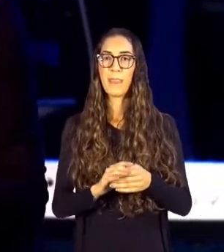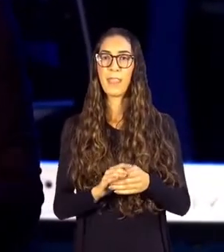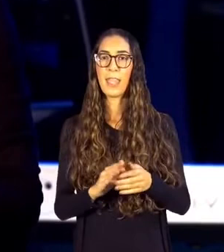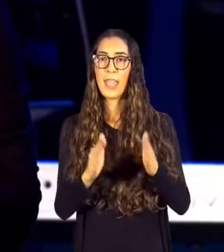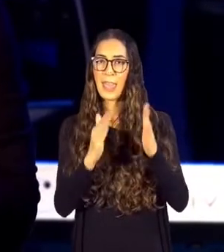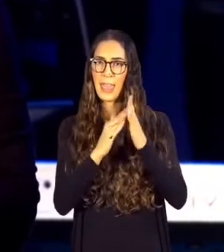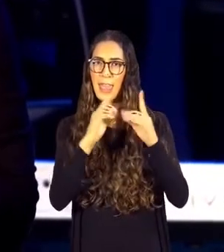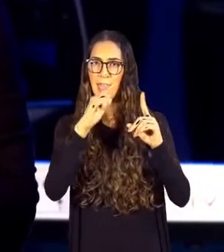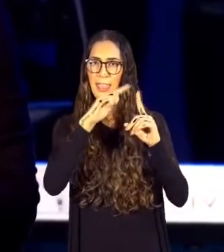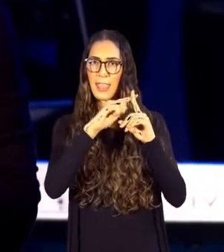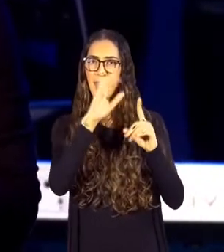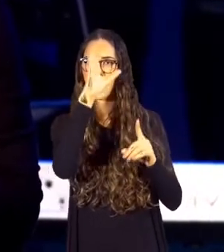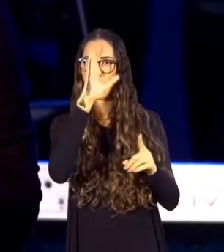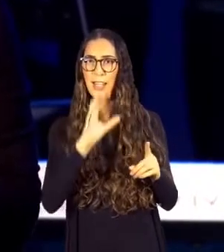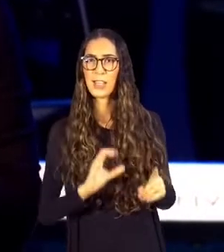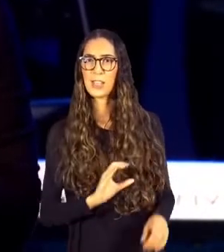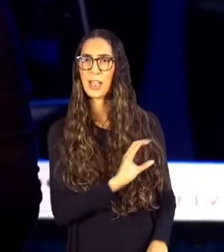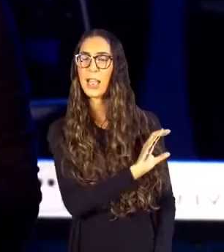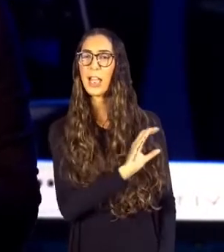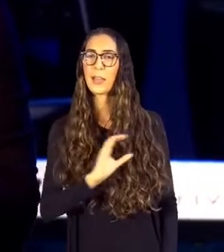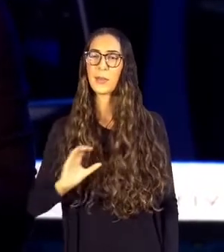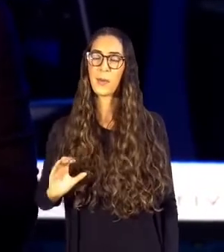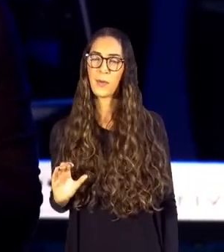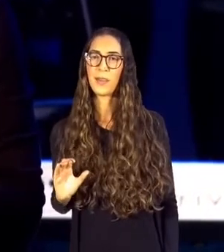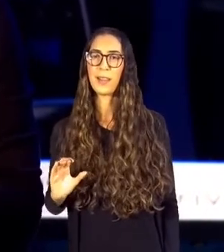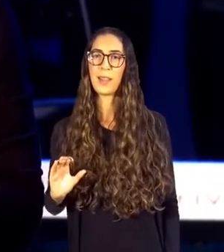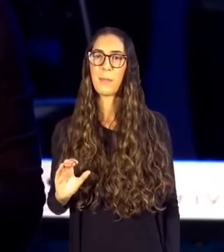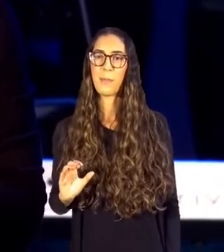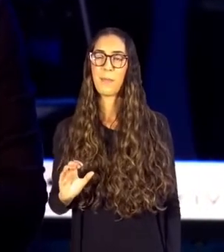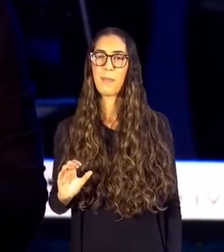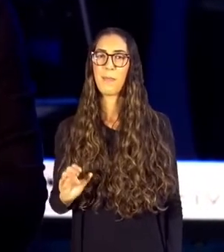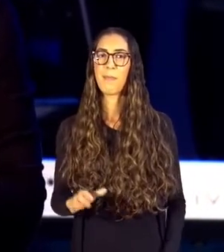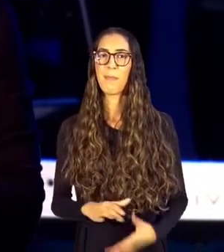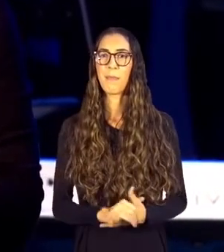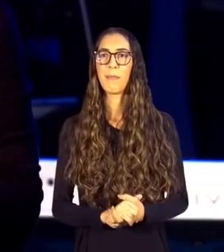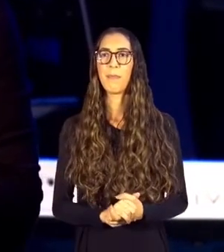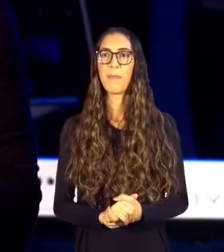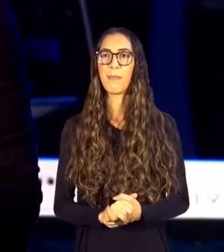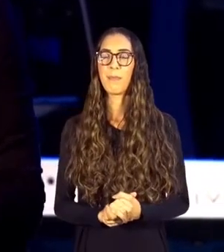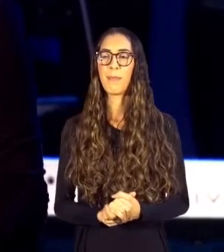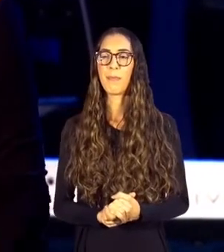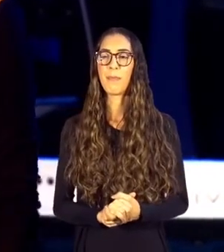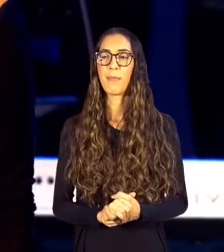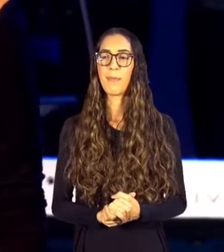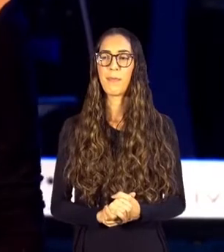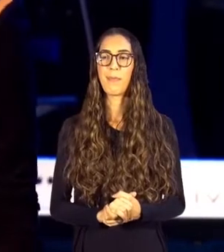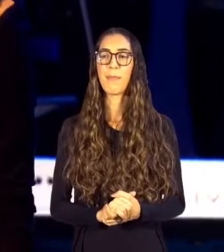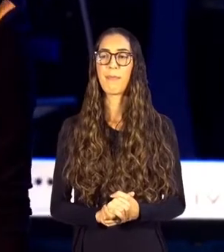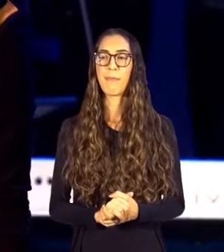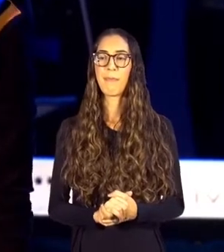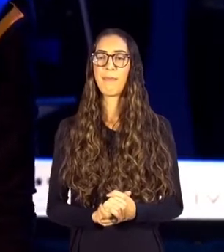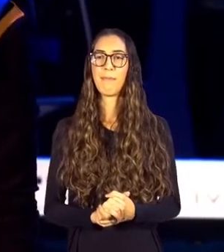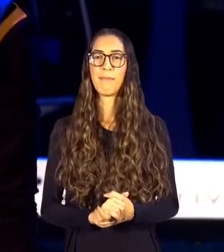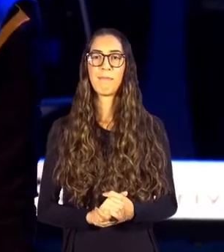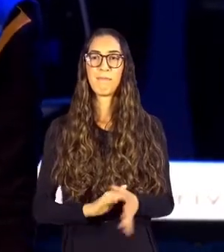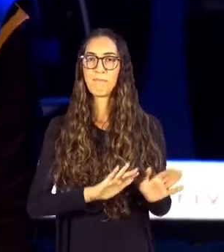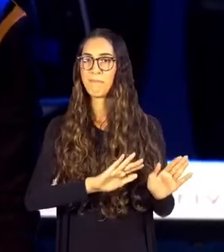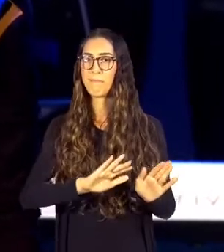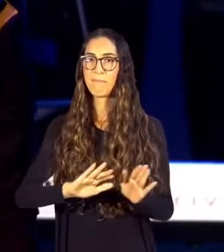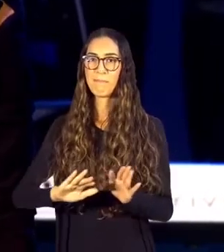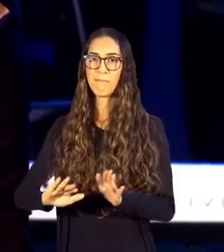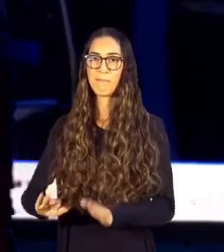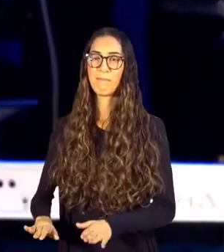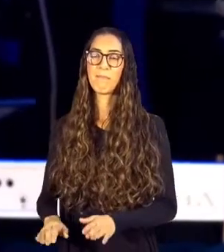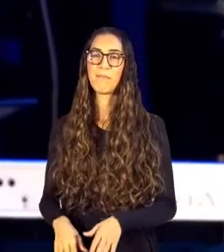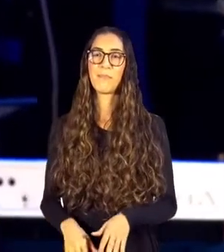Deus. Você não precisa de intermediário. Jesus, quando morreu na cruz, o véu se rasgou de cima